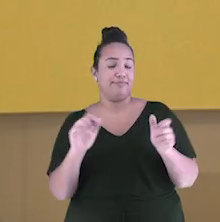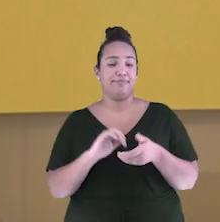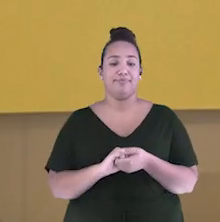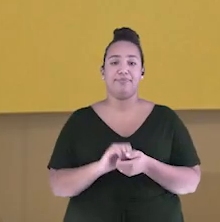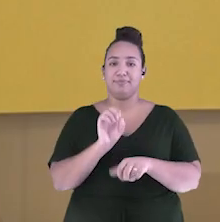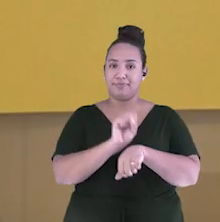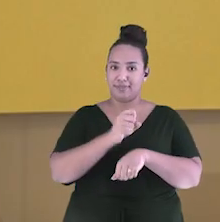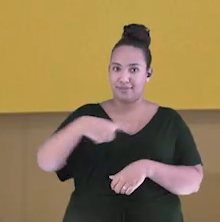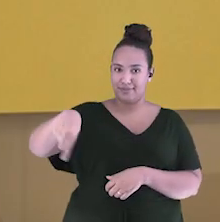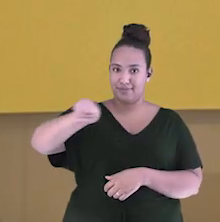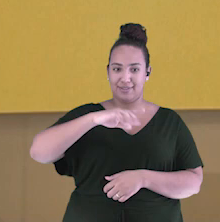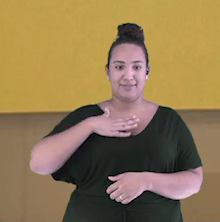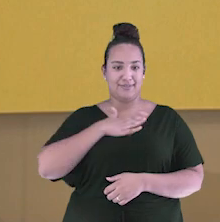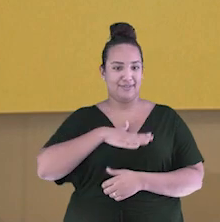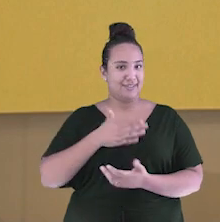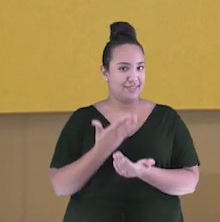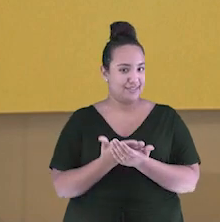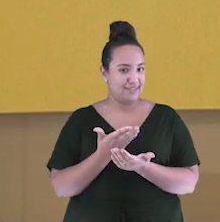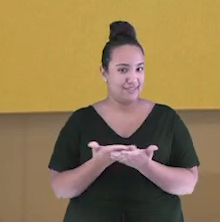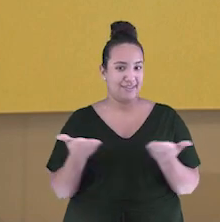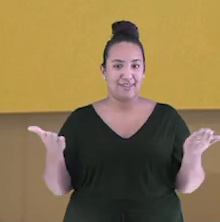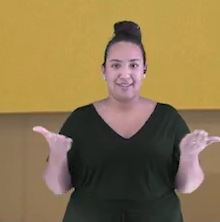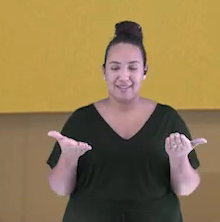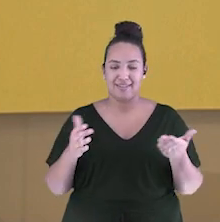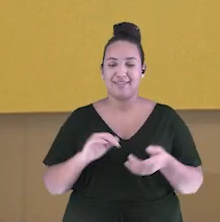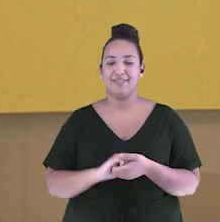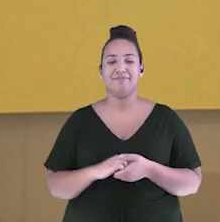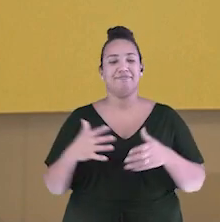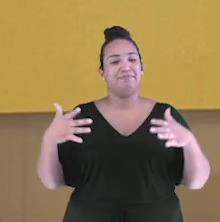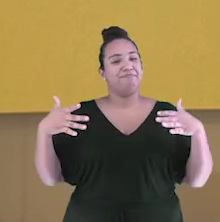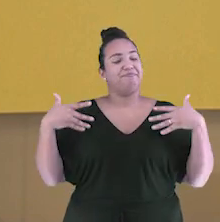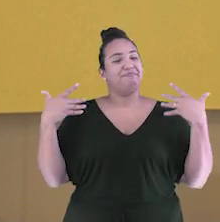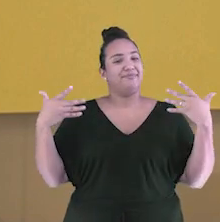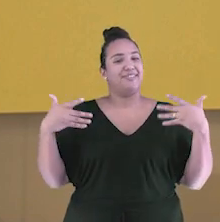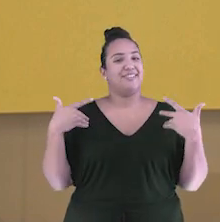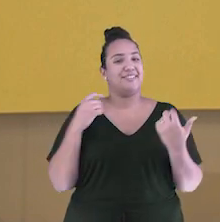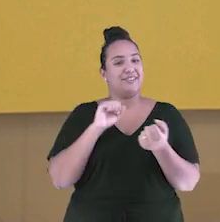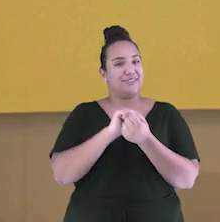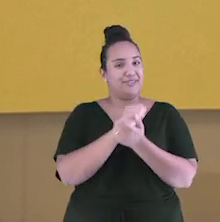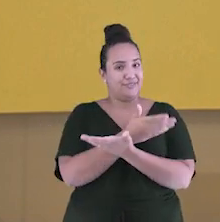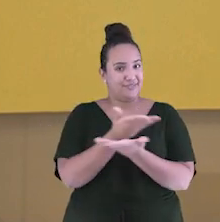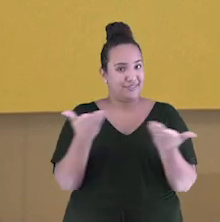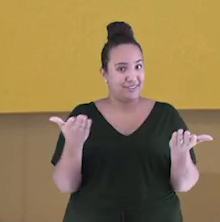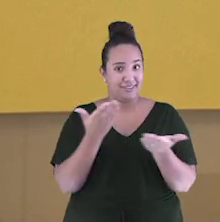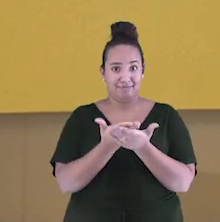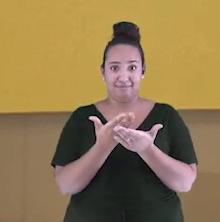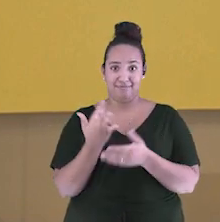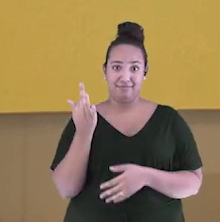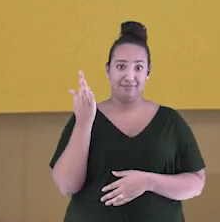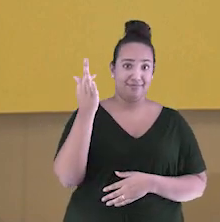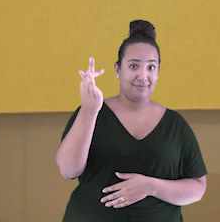que todos tenham gostado da aula de hoje. Foi uma alegria compartilhar com vocês. Até a